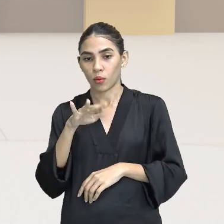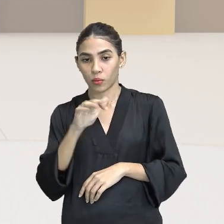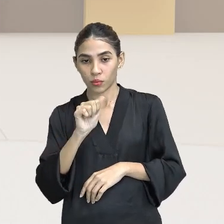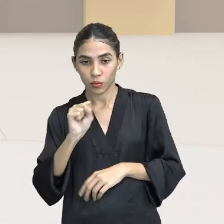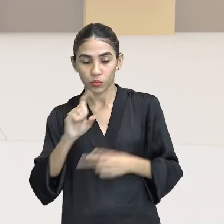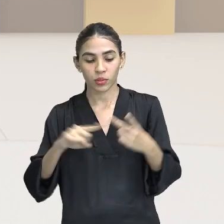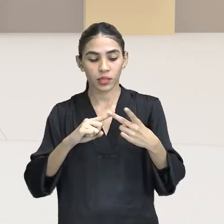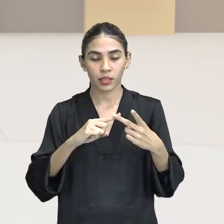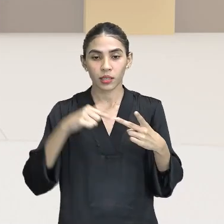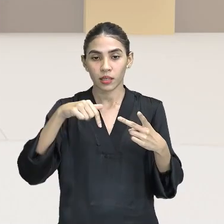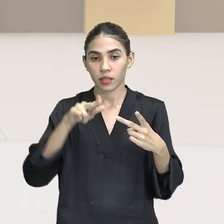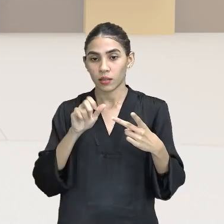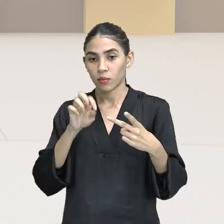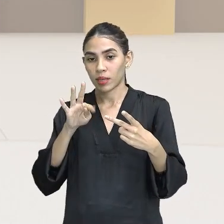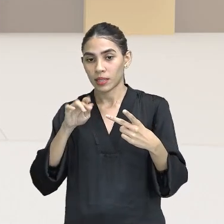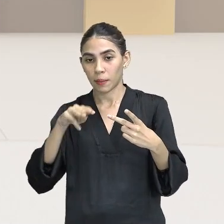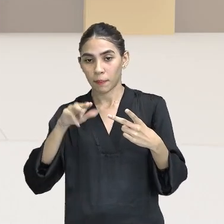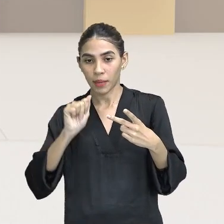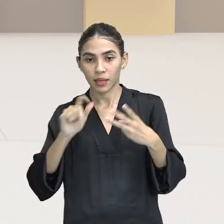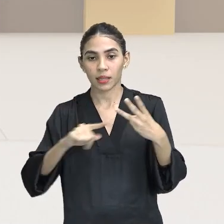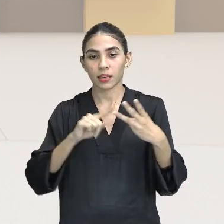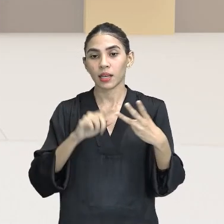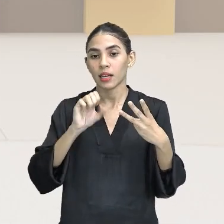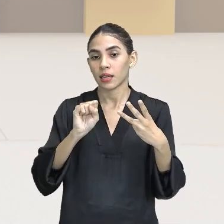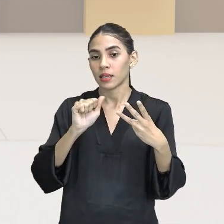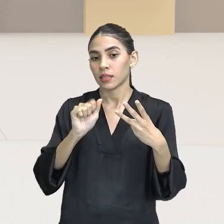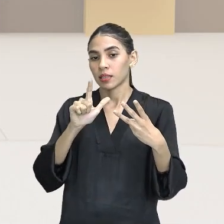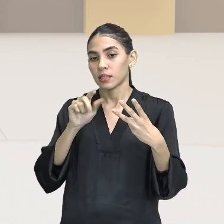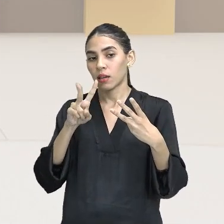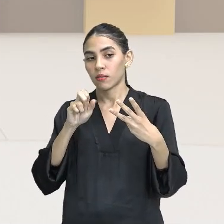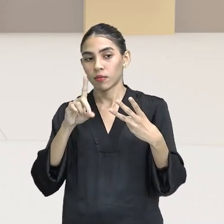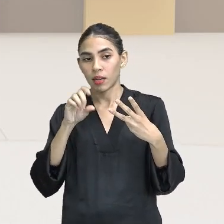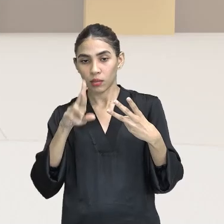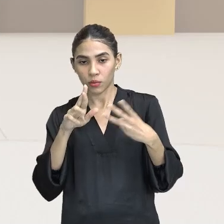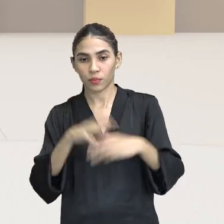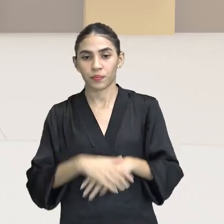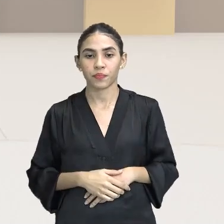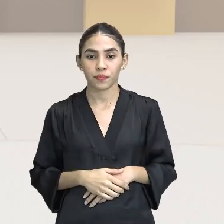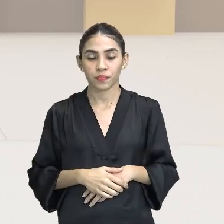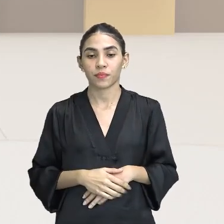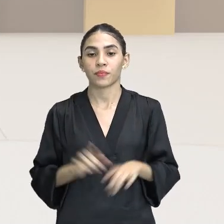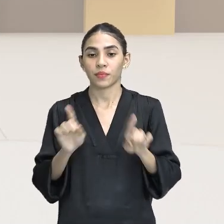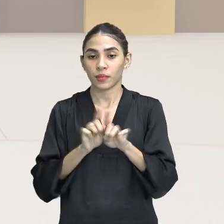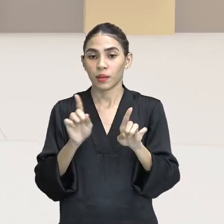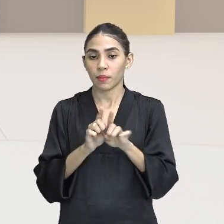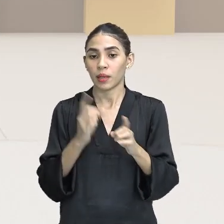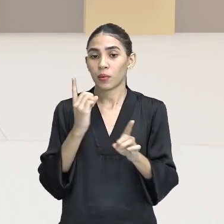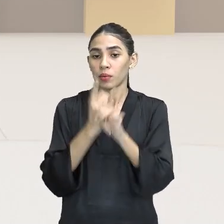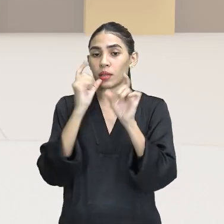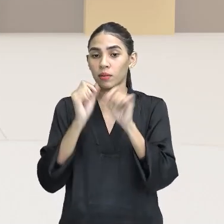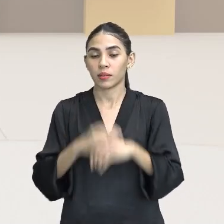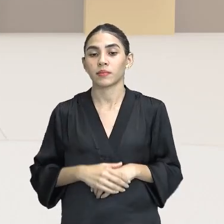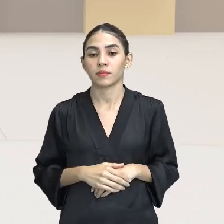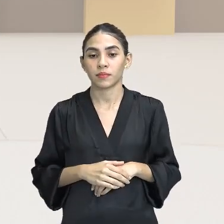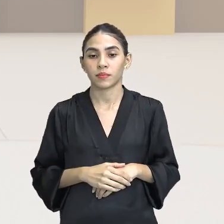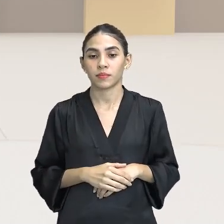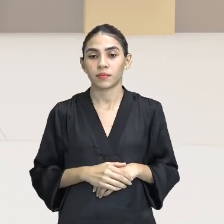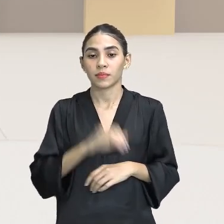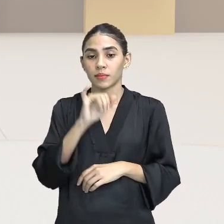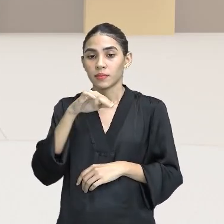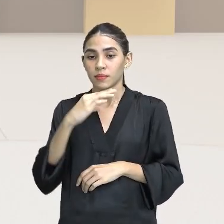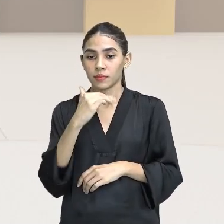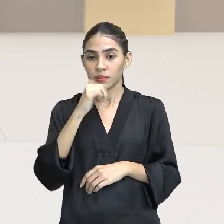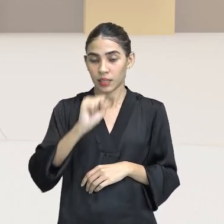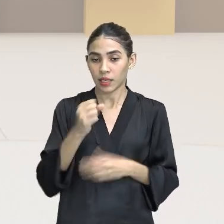Guatemala, El Salvador. E na região andina, aqui na América do Sul, encontraram o Império Inca,